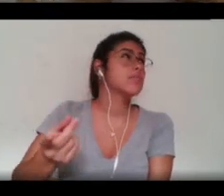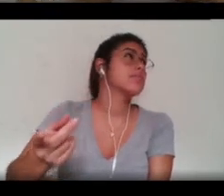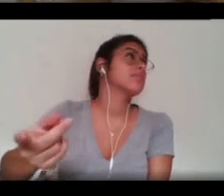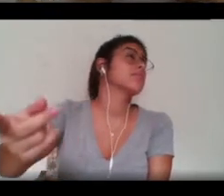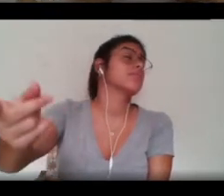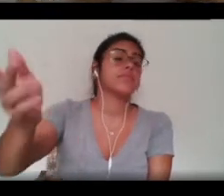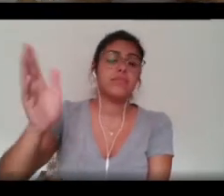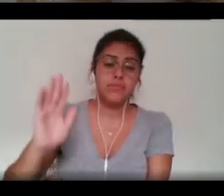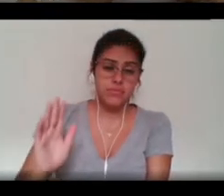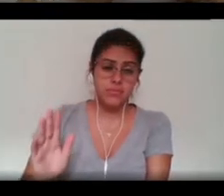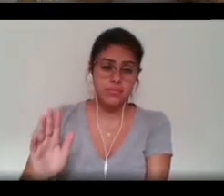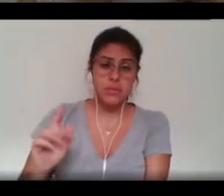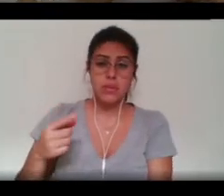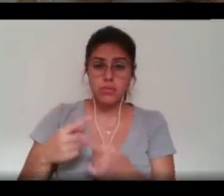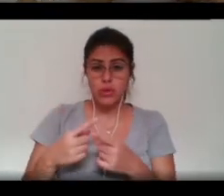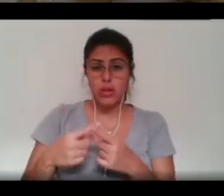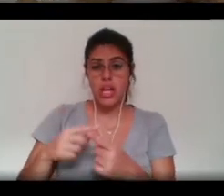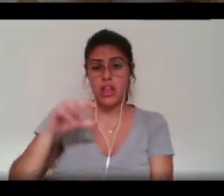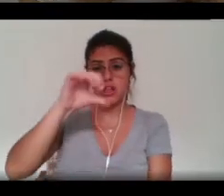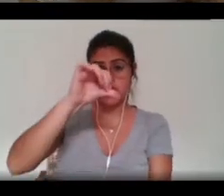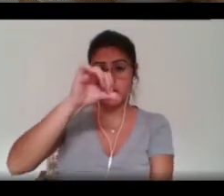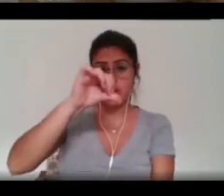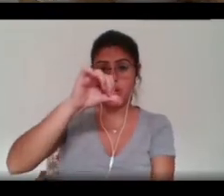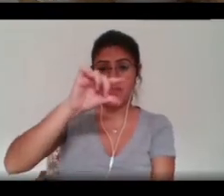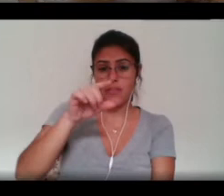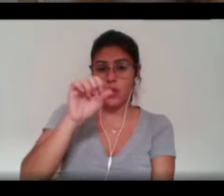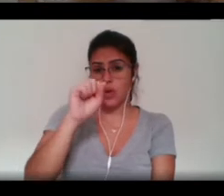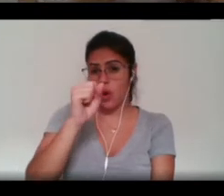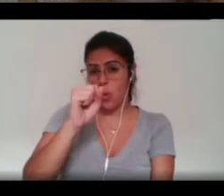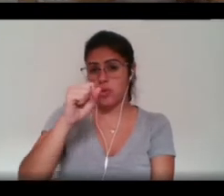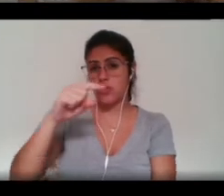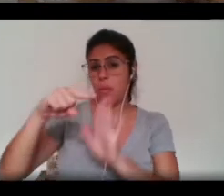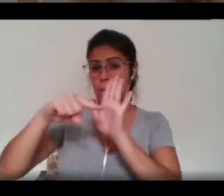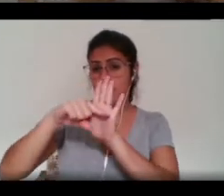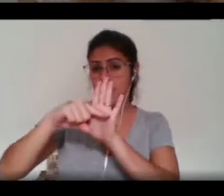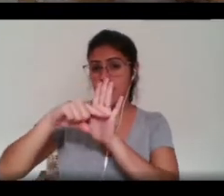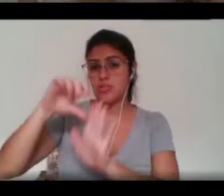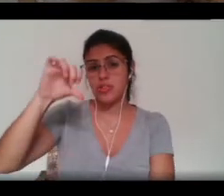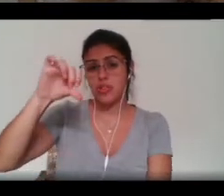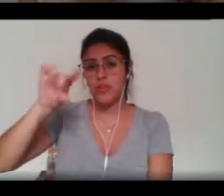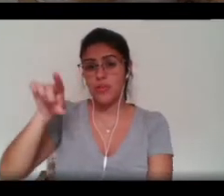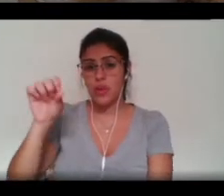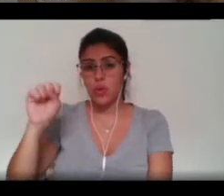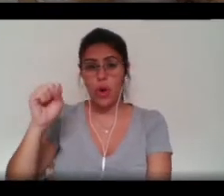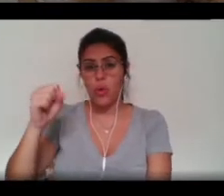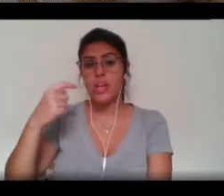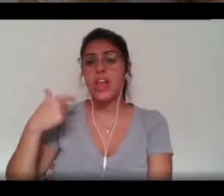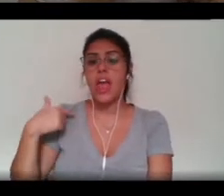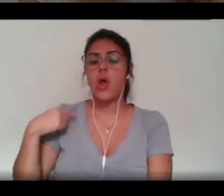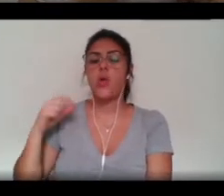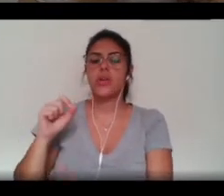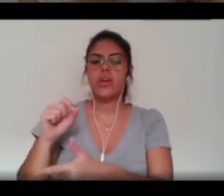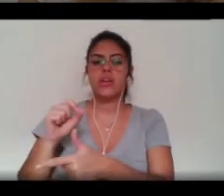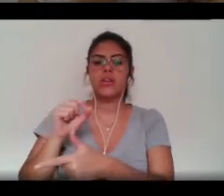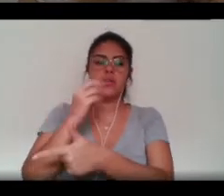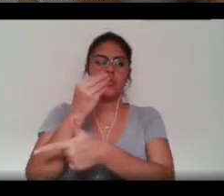9,8 menos 9,8, aqui, ó, eu vou dividir alguma coisa por